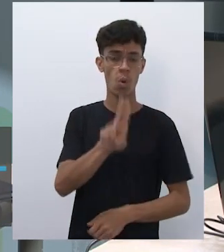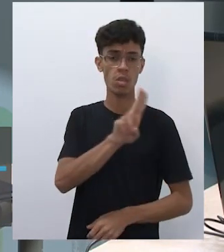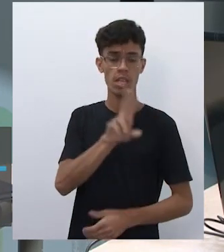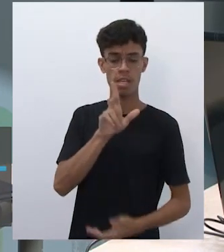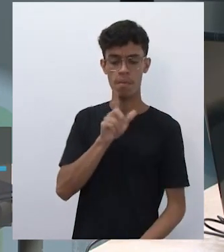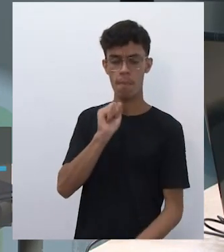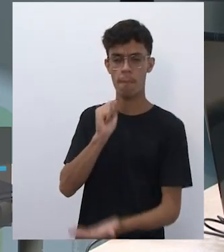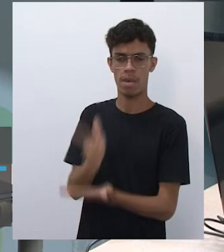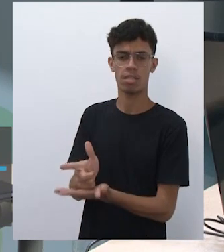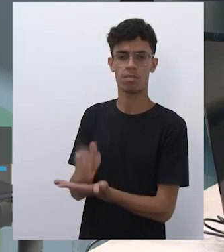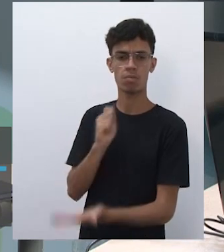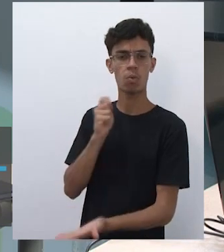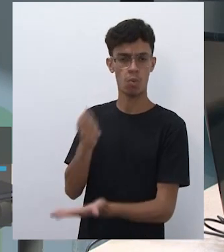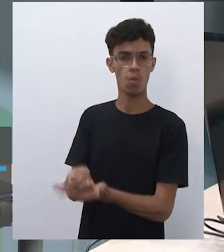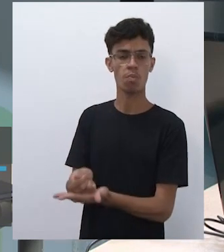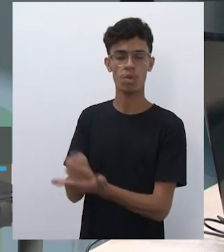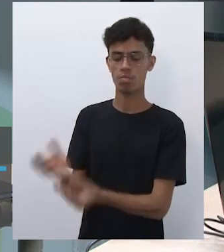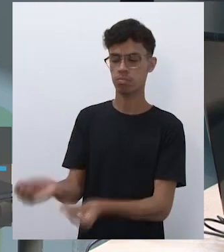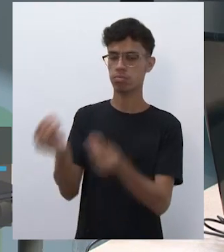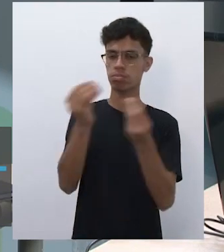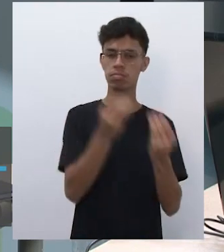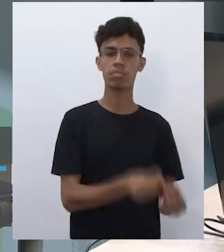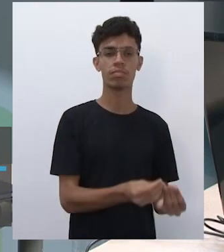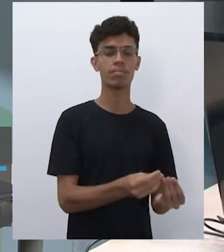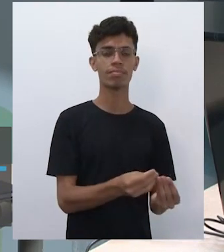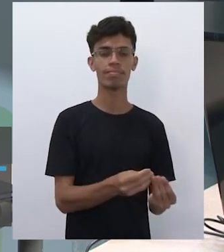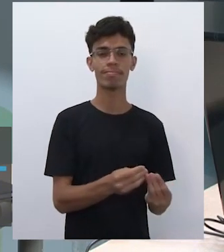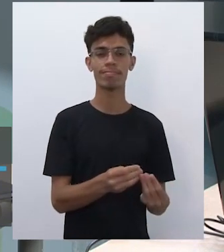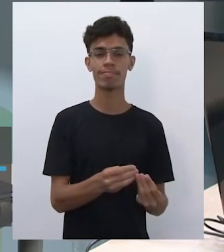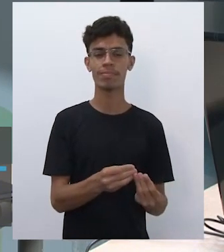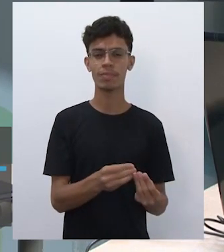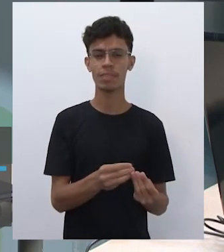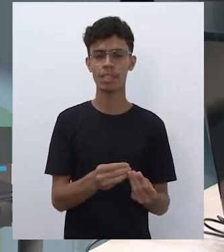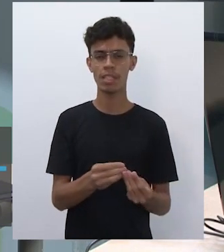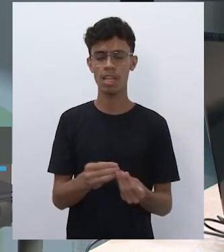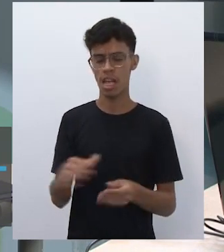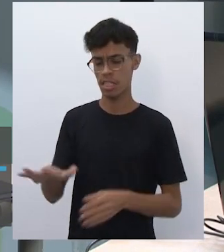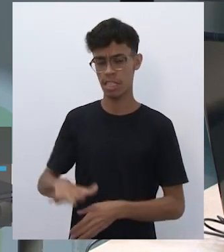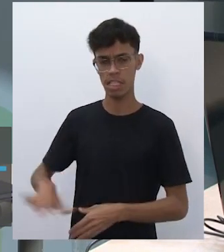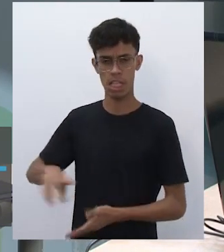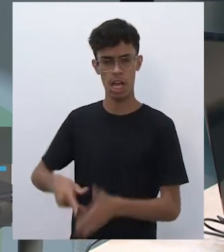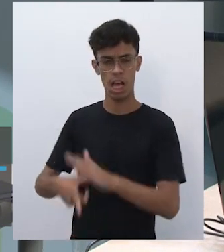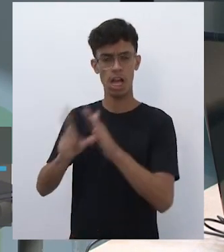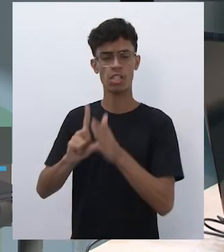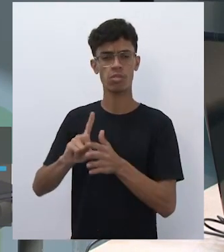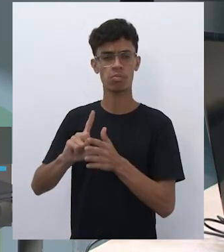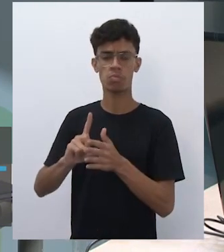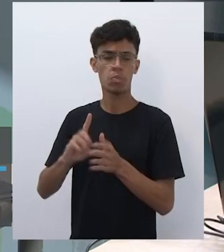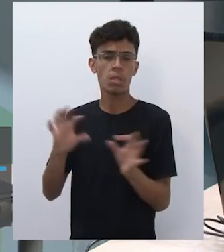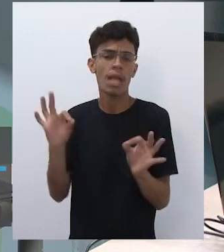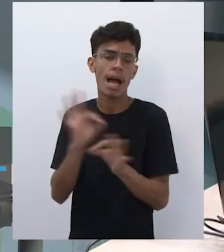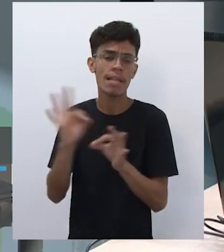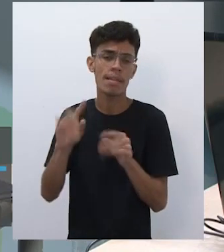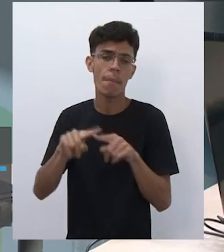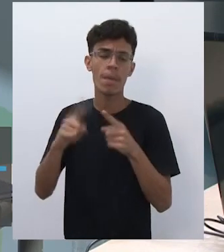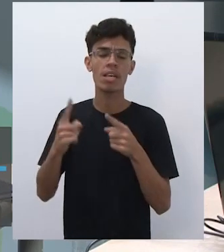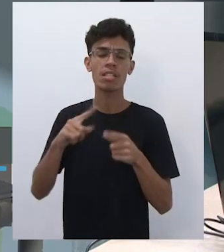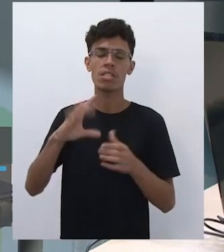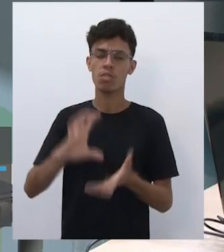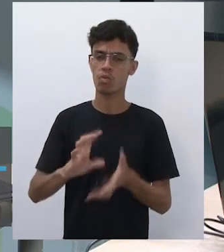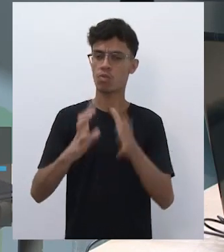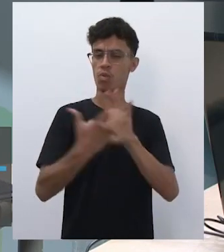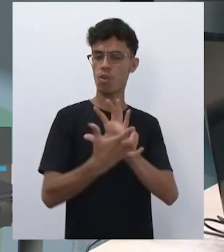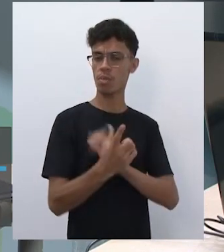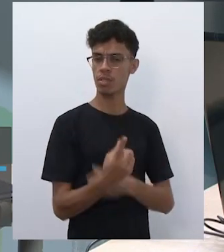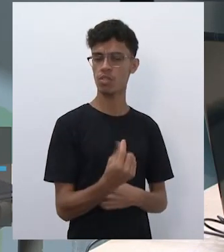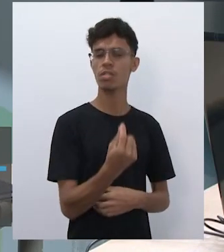que trabalham com reciclagem. Então, olha como aquele nada que ele pegou no lixo transforma em renda para ele sustenta